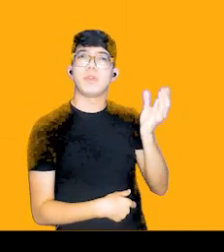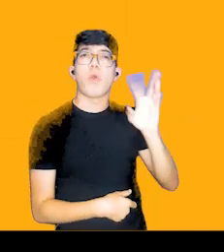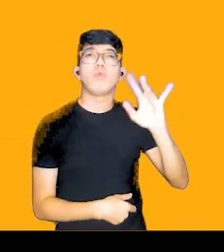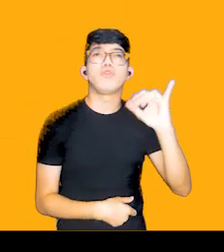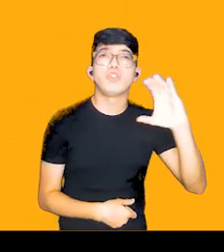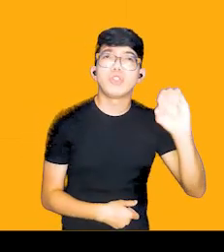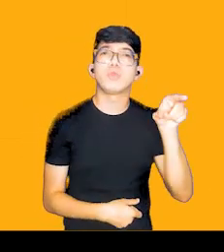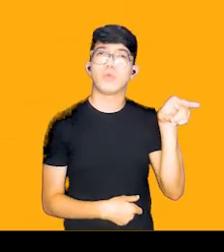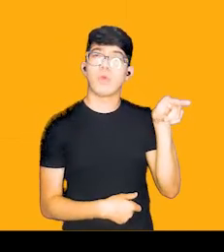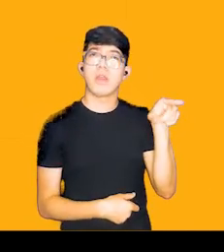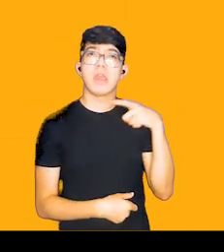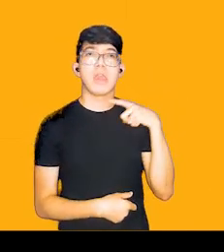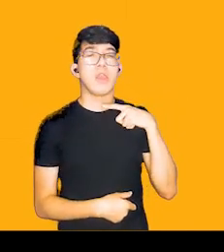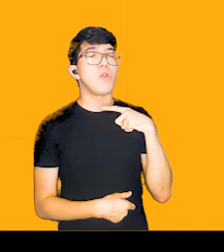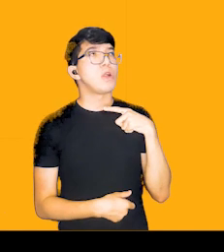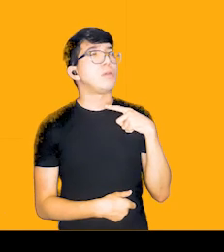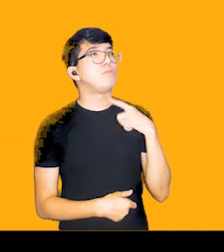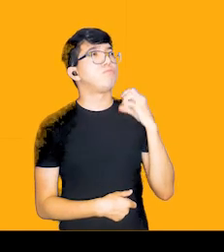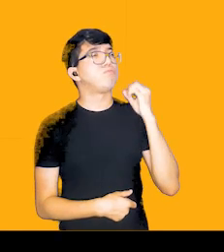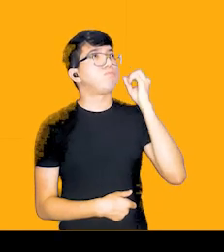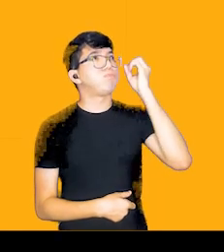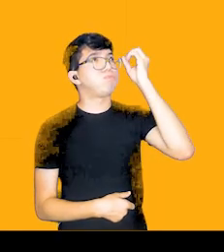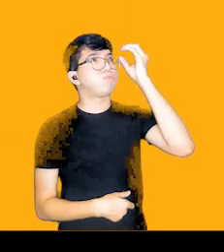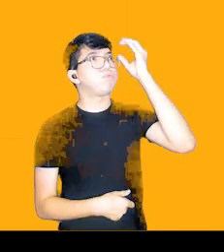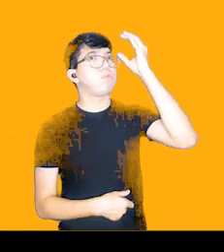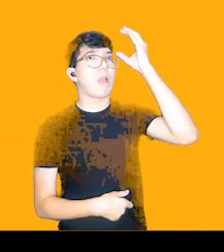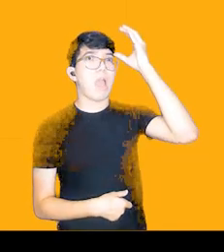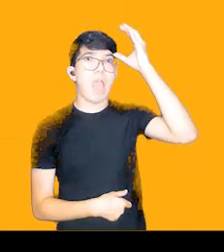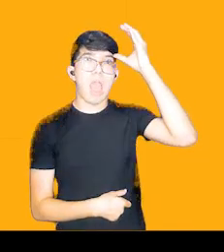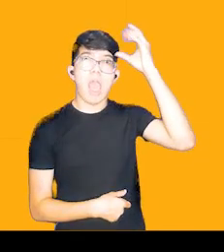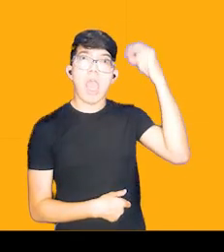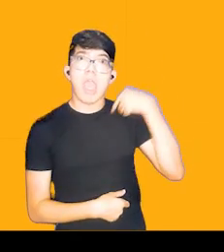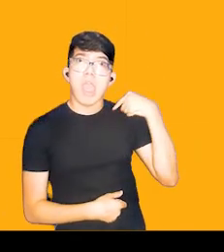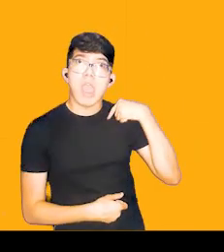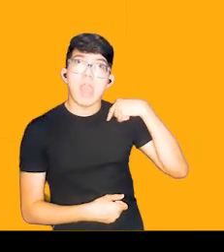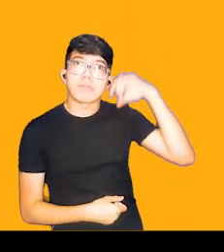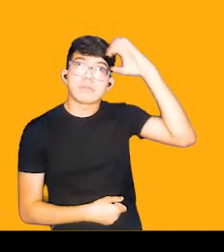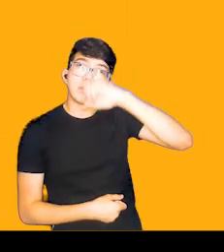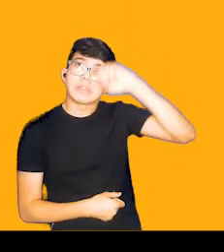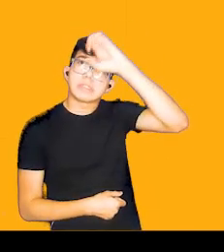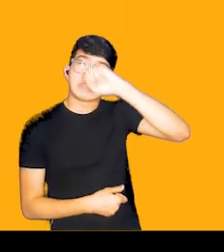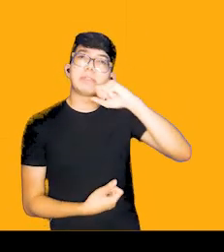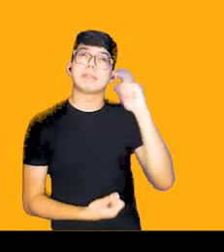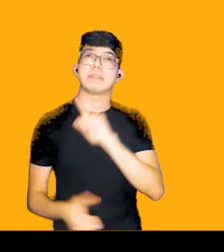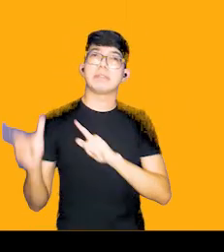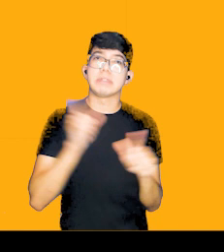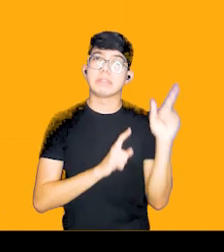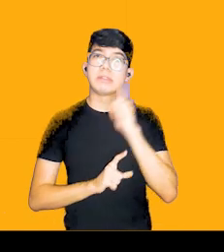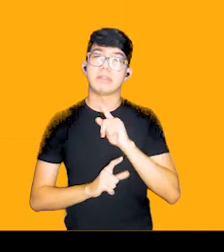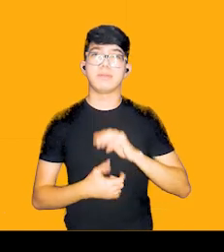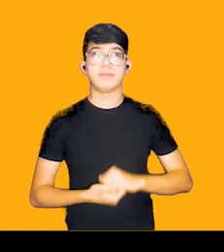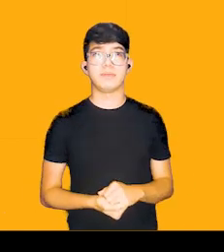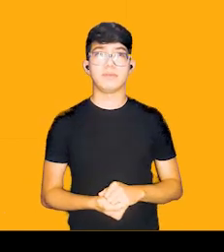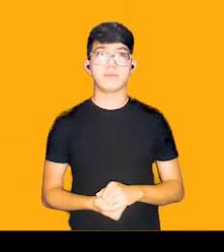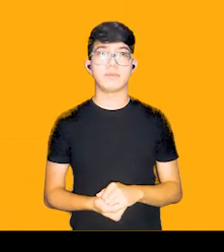aprender um pouco mais, né? E realmente consegui aprender muito, porque o jornal